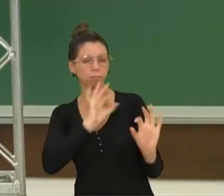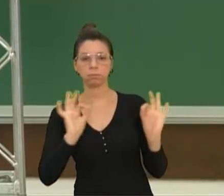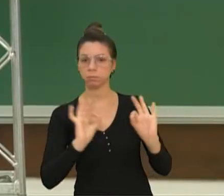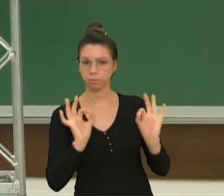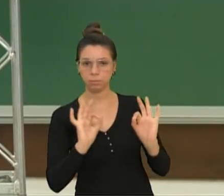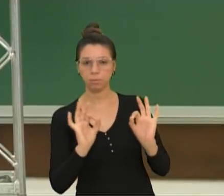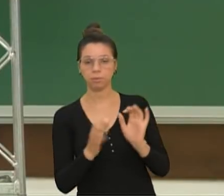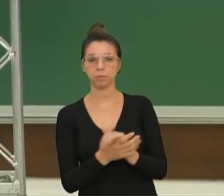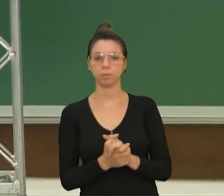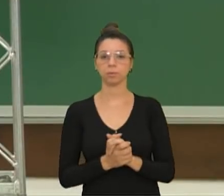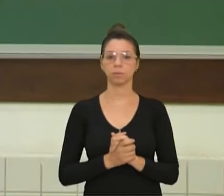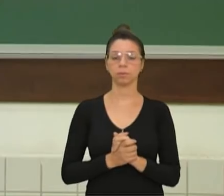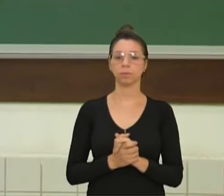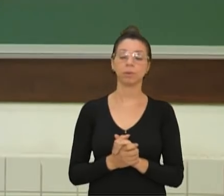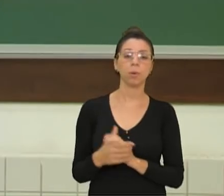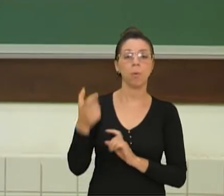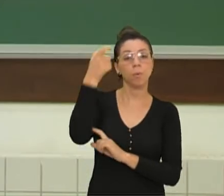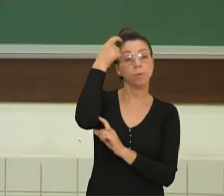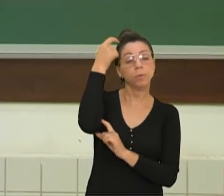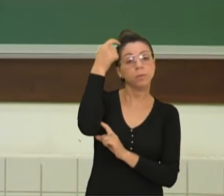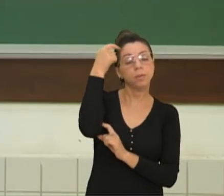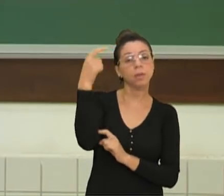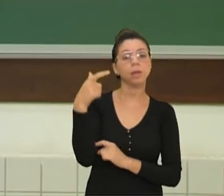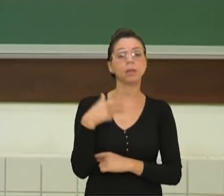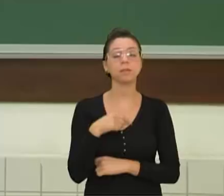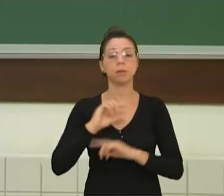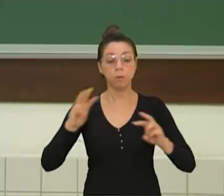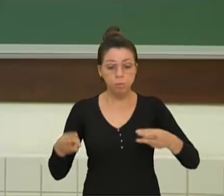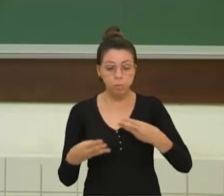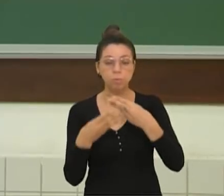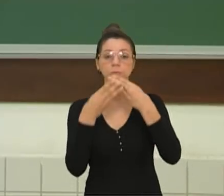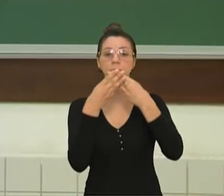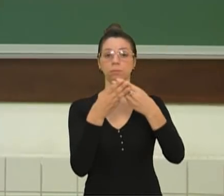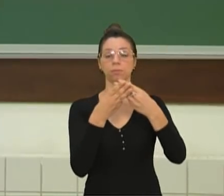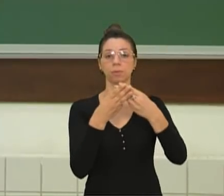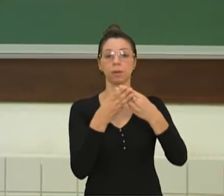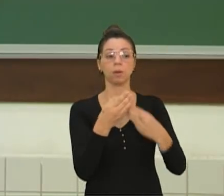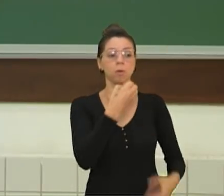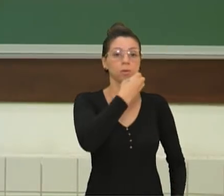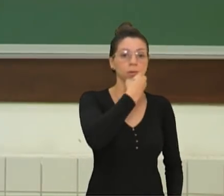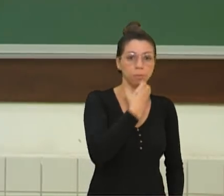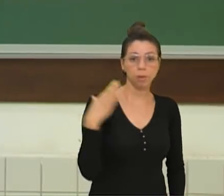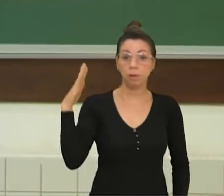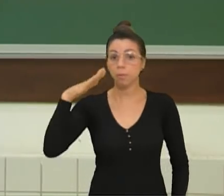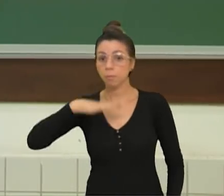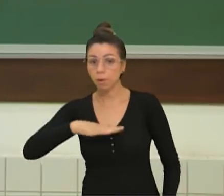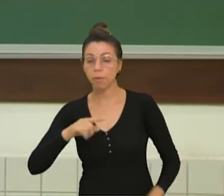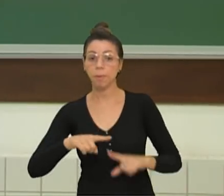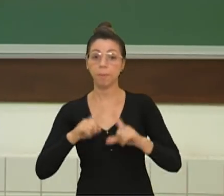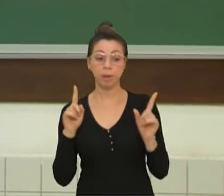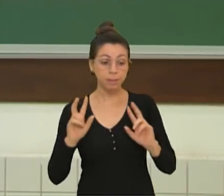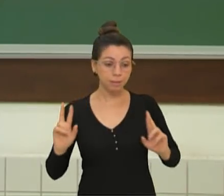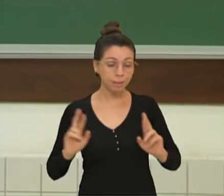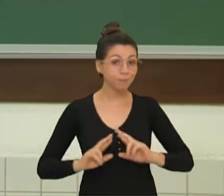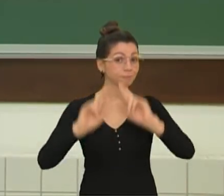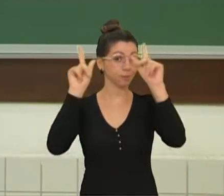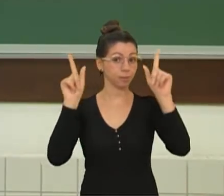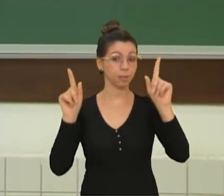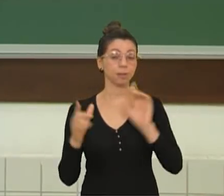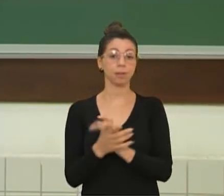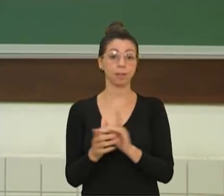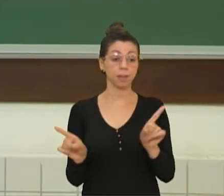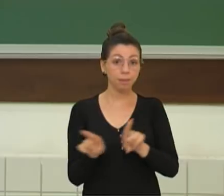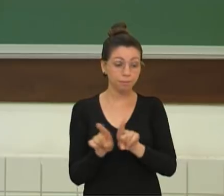aquela noção judaico-cristã de que existe o bem e o mal. Existe uma relação entre o indivíduo e o seu